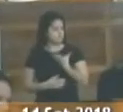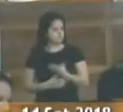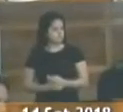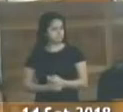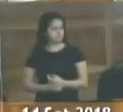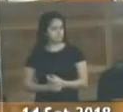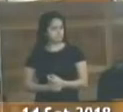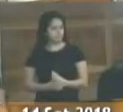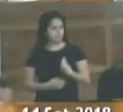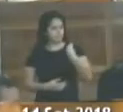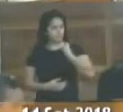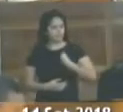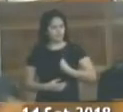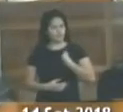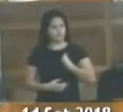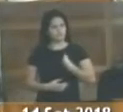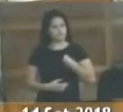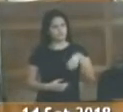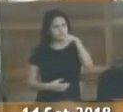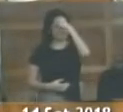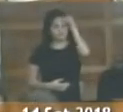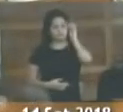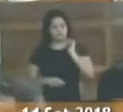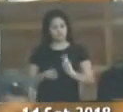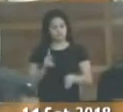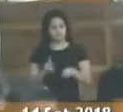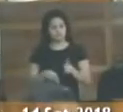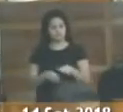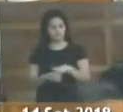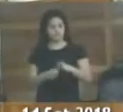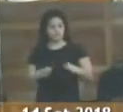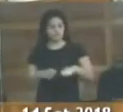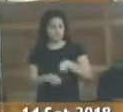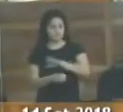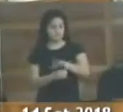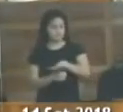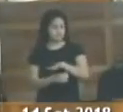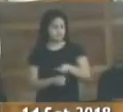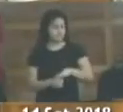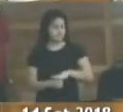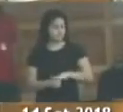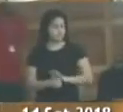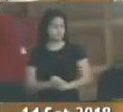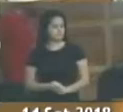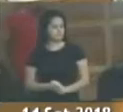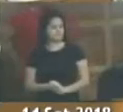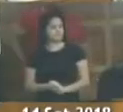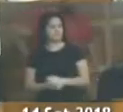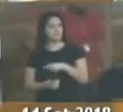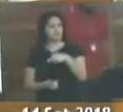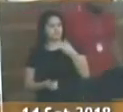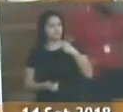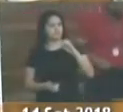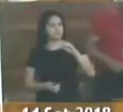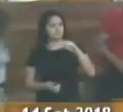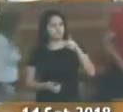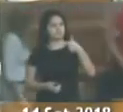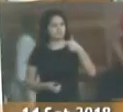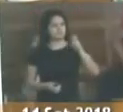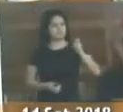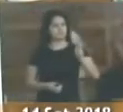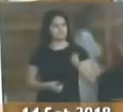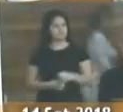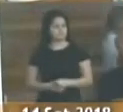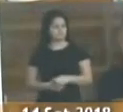o espírito do povo caiçara. A senhora que esteve comigo lá em 2015, 16, 17, e